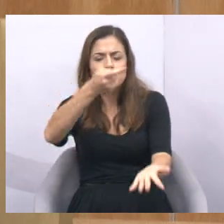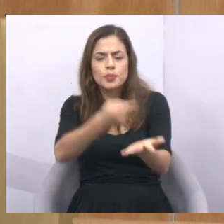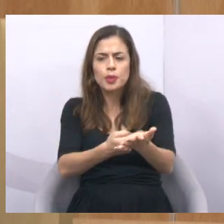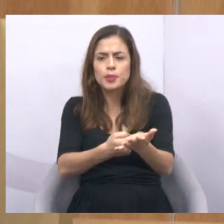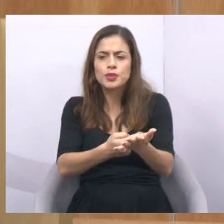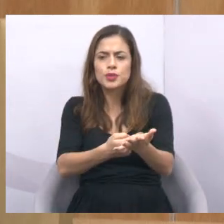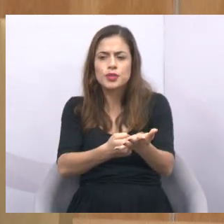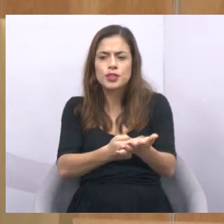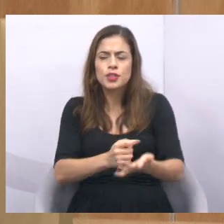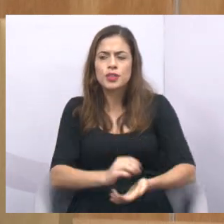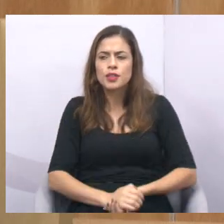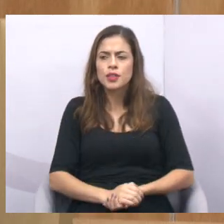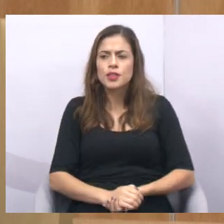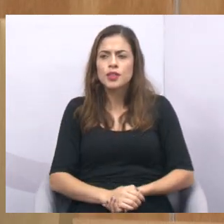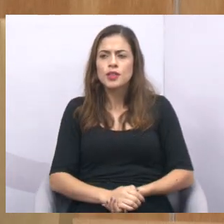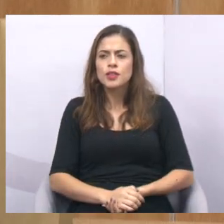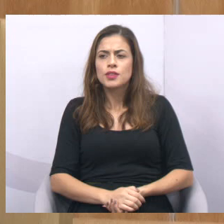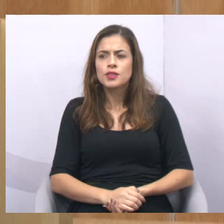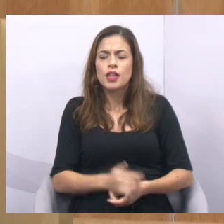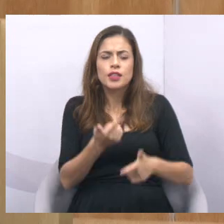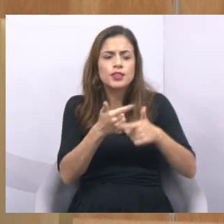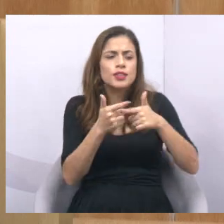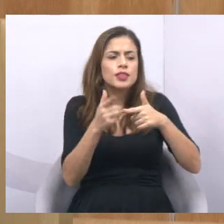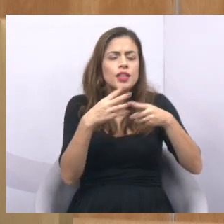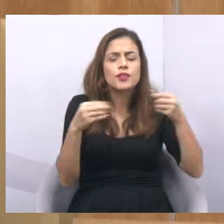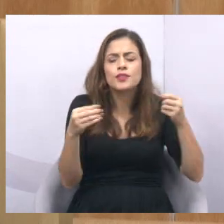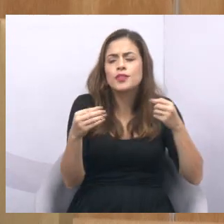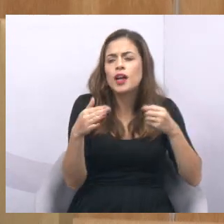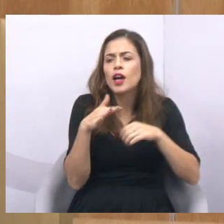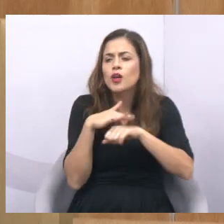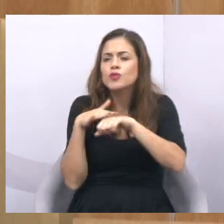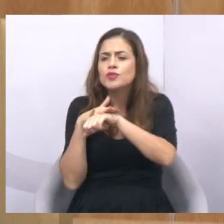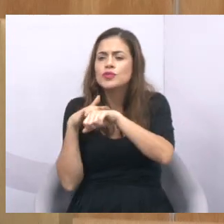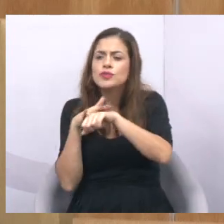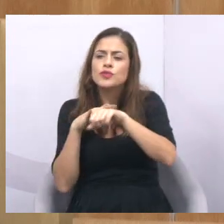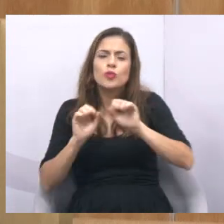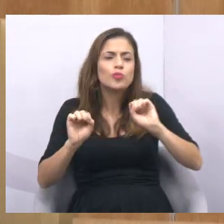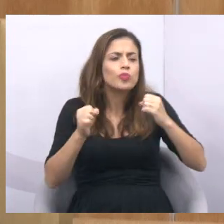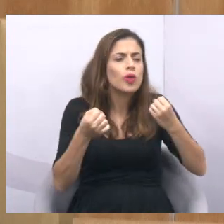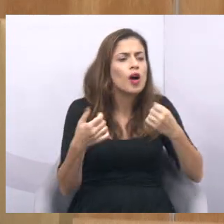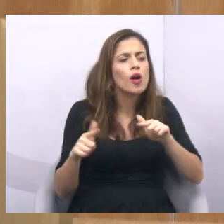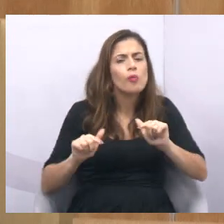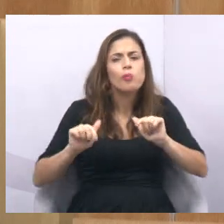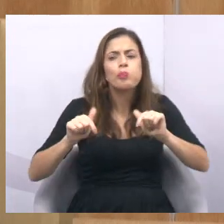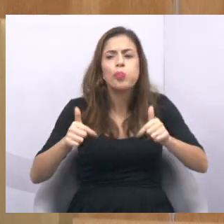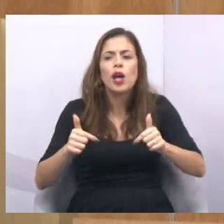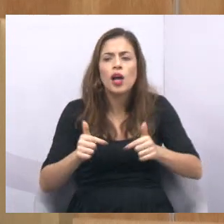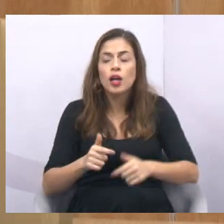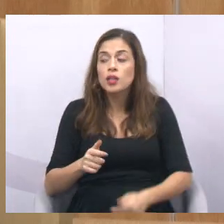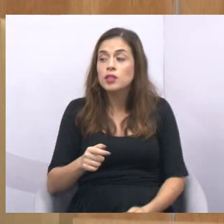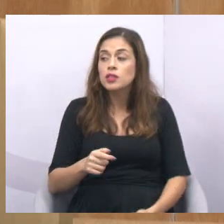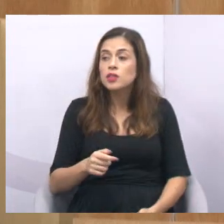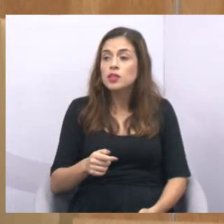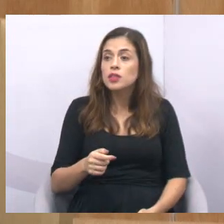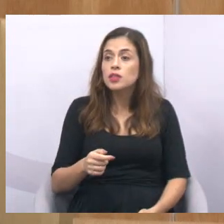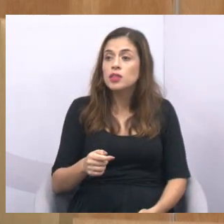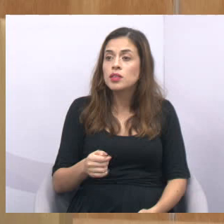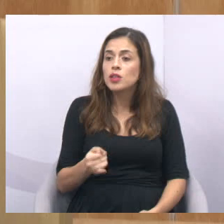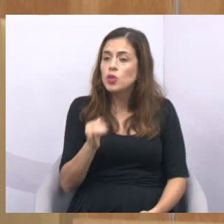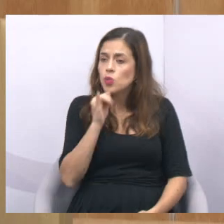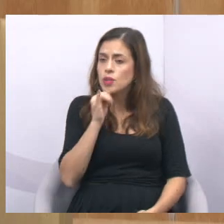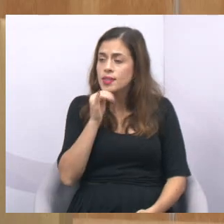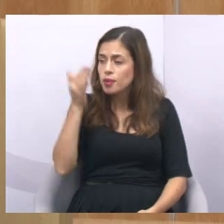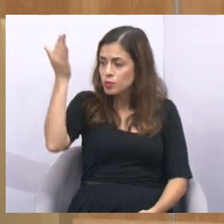comprometidos, que resolvem os seus conflitos através do diálogo, que são proativos, né, e que tiveram no senhor e na